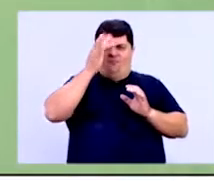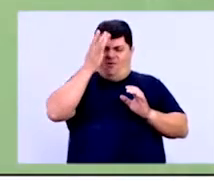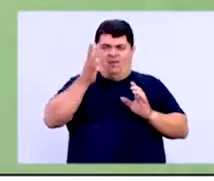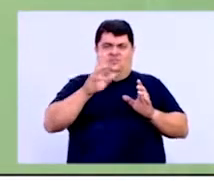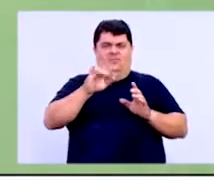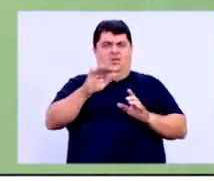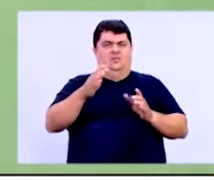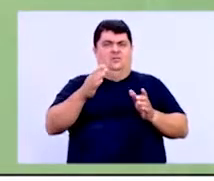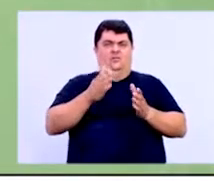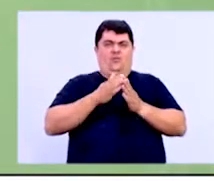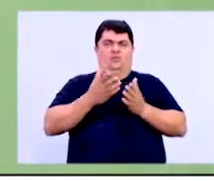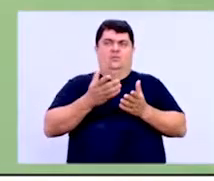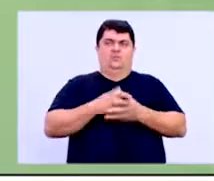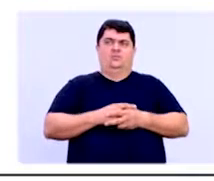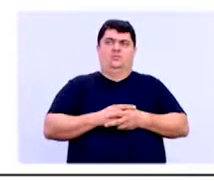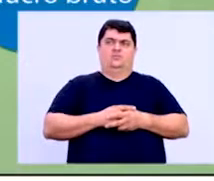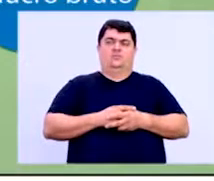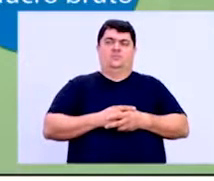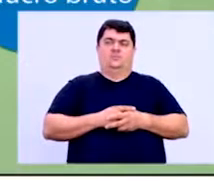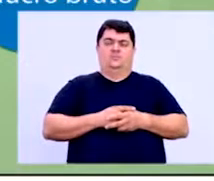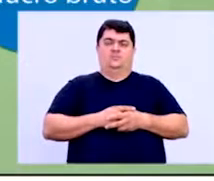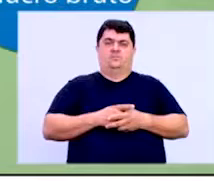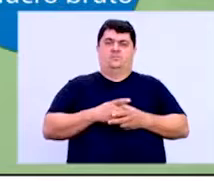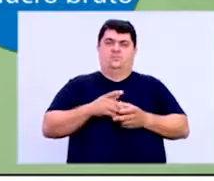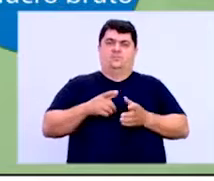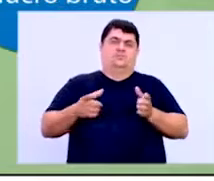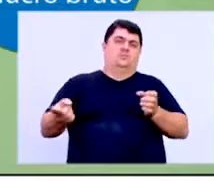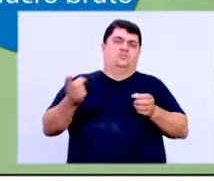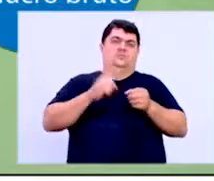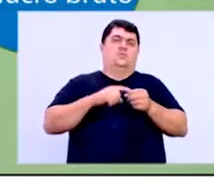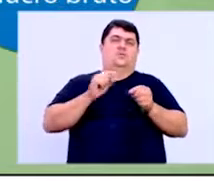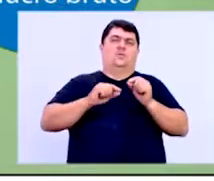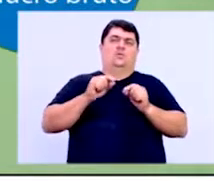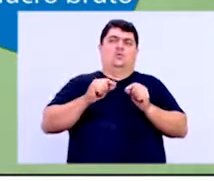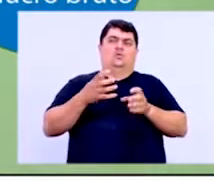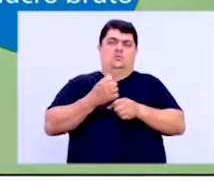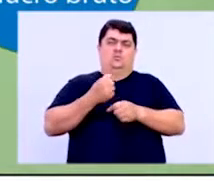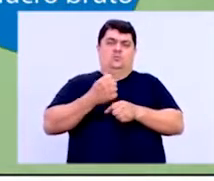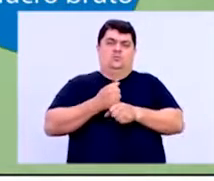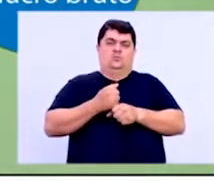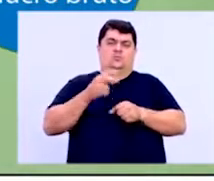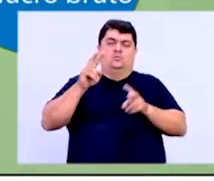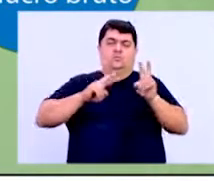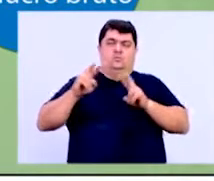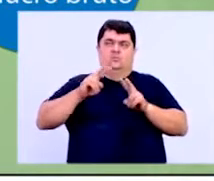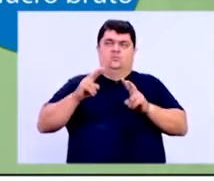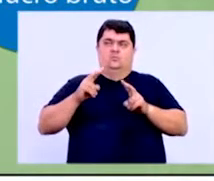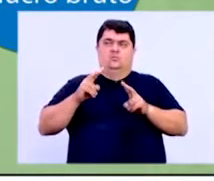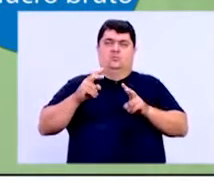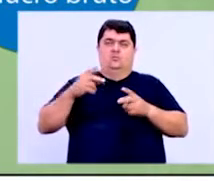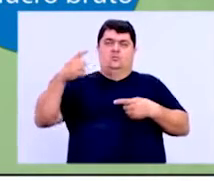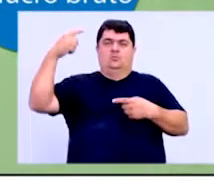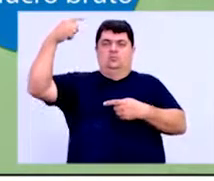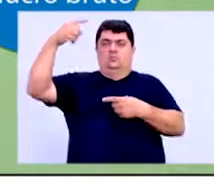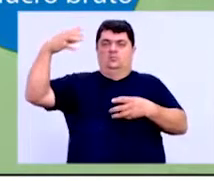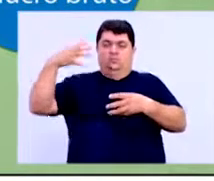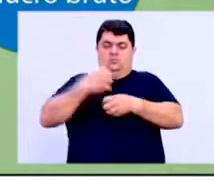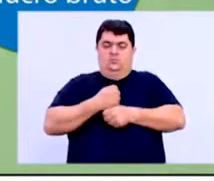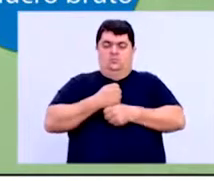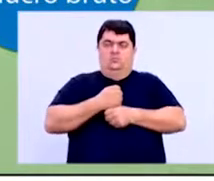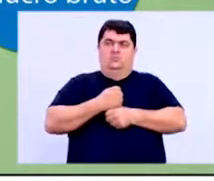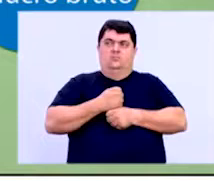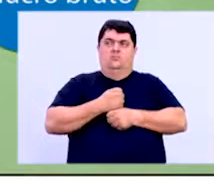Vamos lá, gente. Só, voltando aqui, soma dos valores. Agora a gente vai somar esse valor com esse valor,